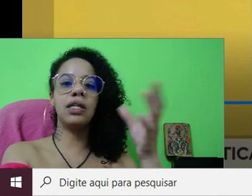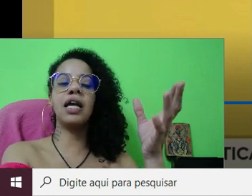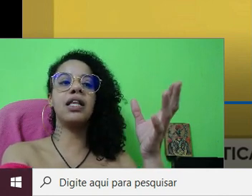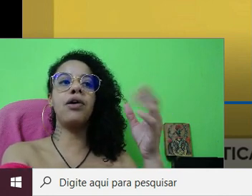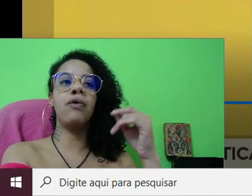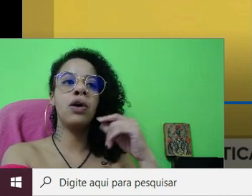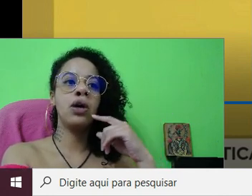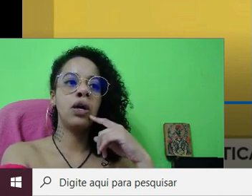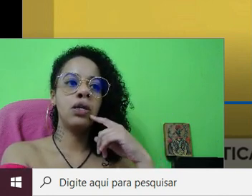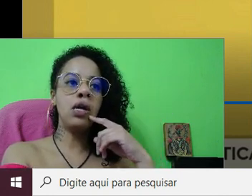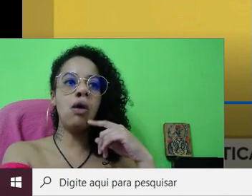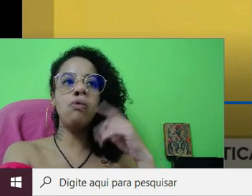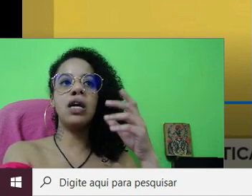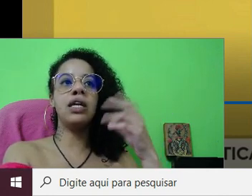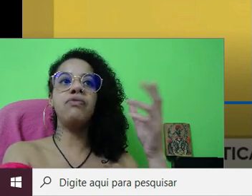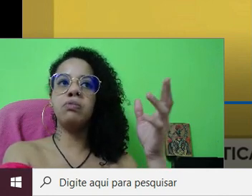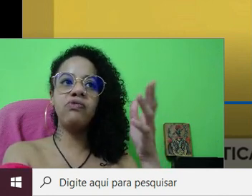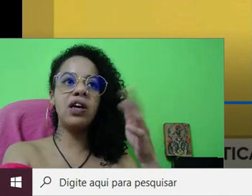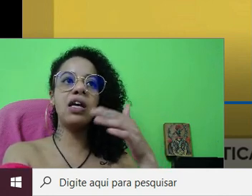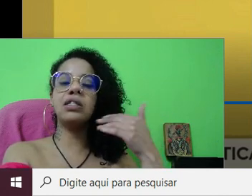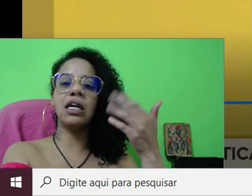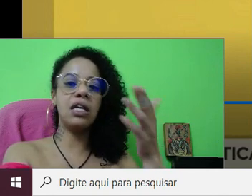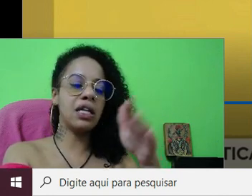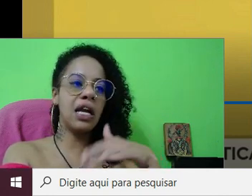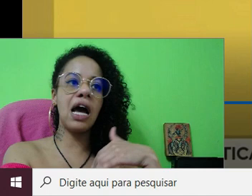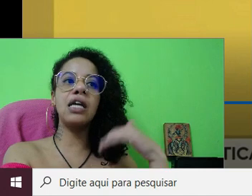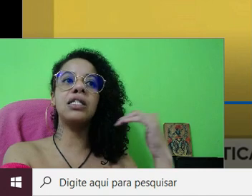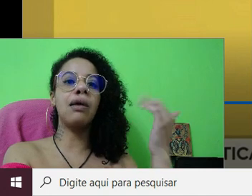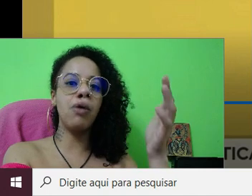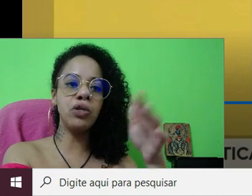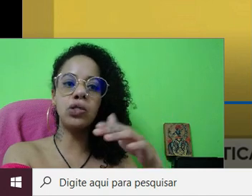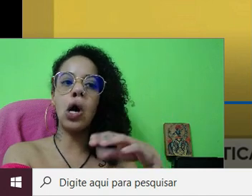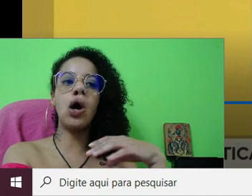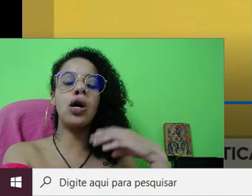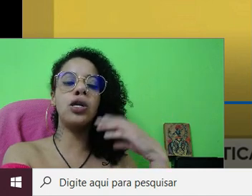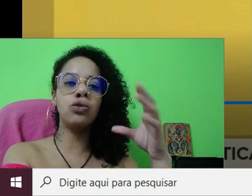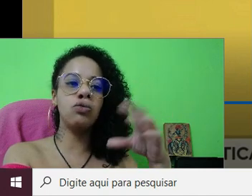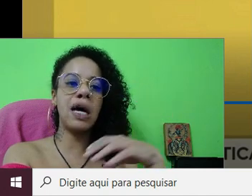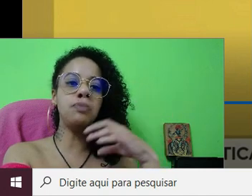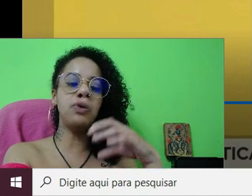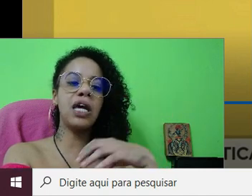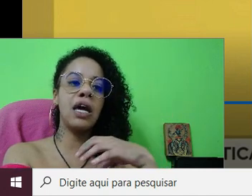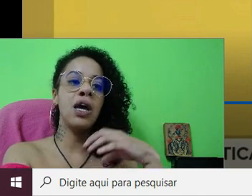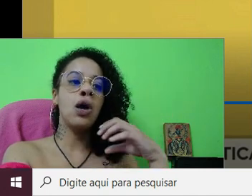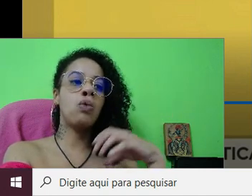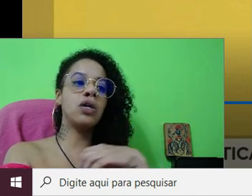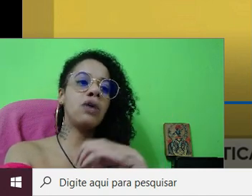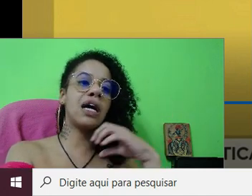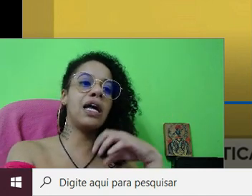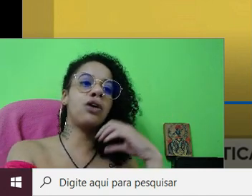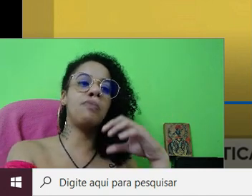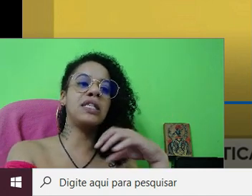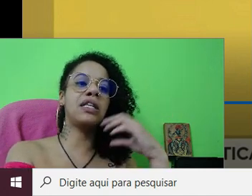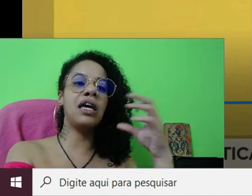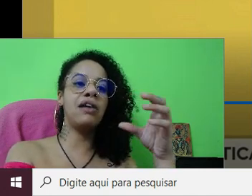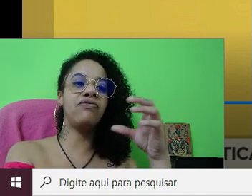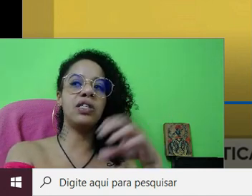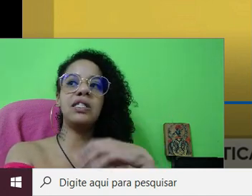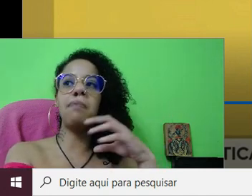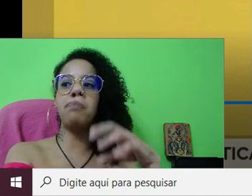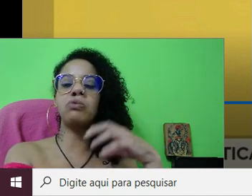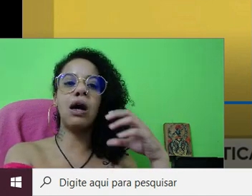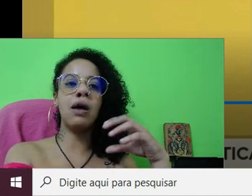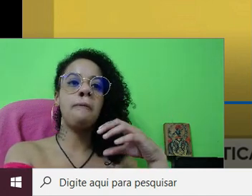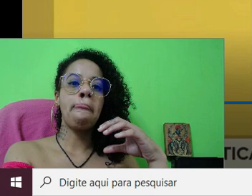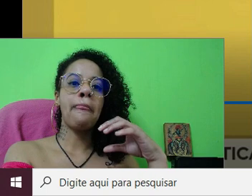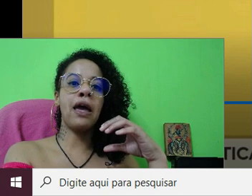entendeu não E aí vamos ver tem que ir atrás saber o histórico e tudo mais porque quando a galera começa a ter